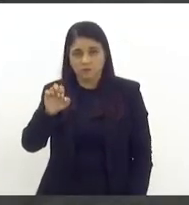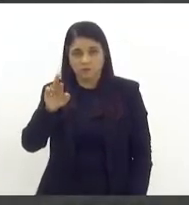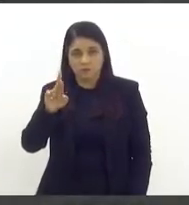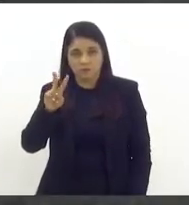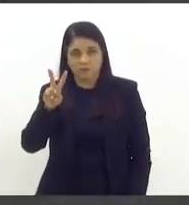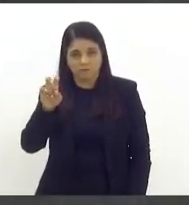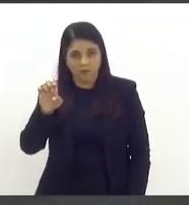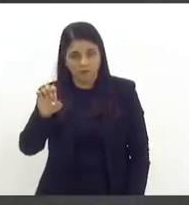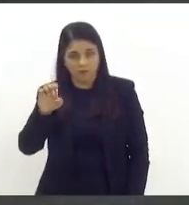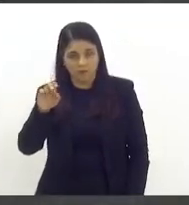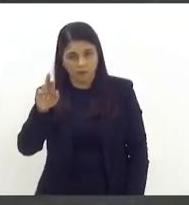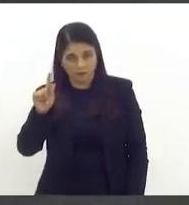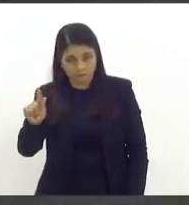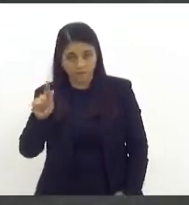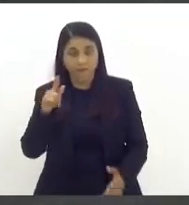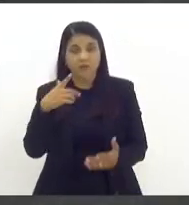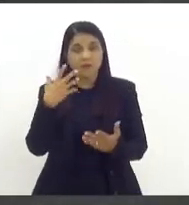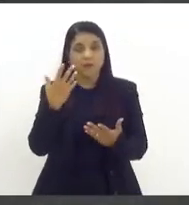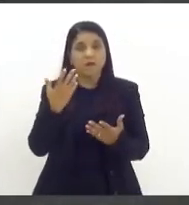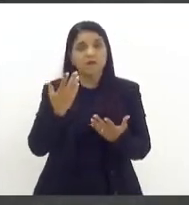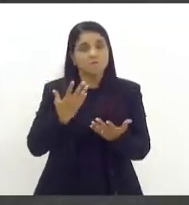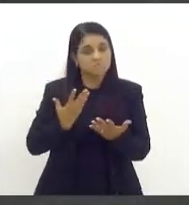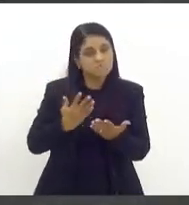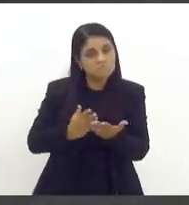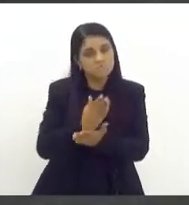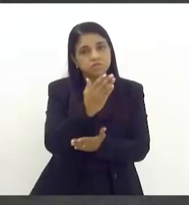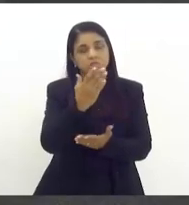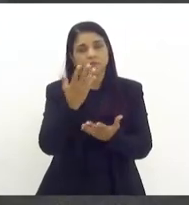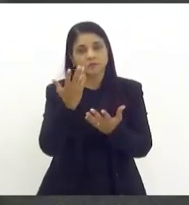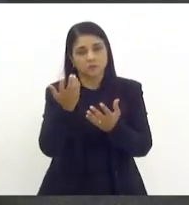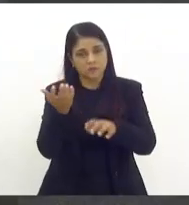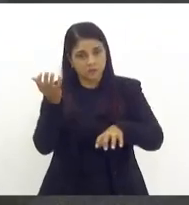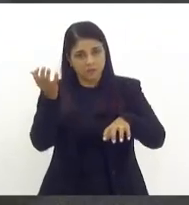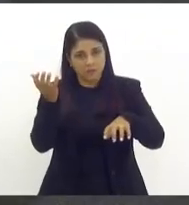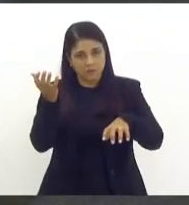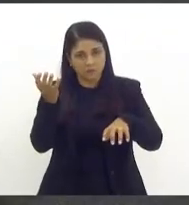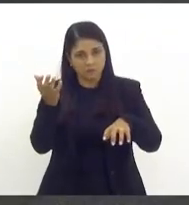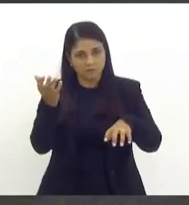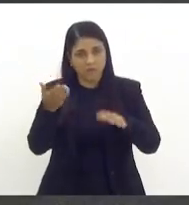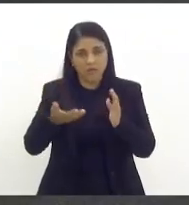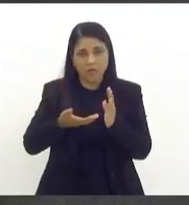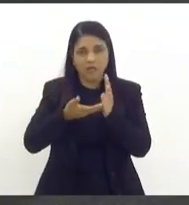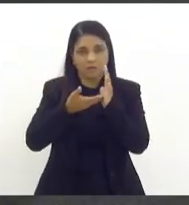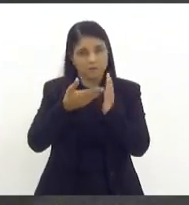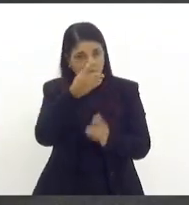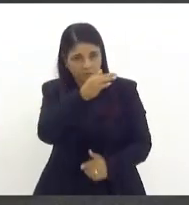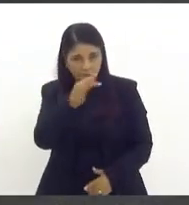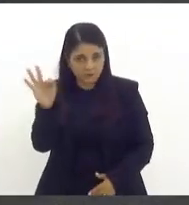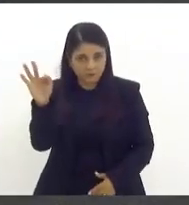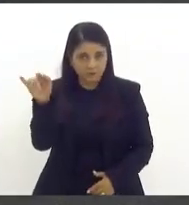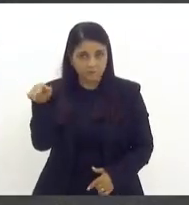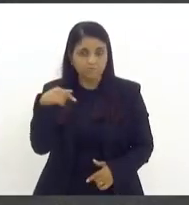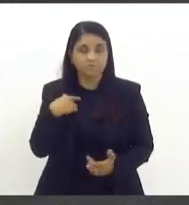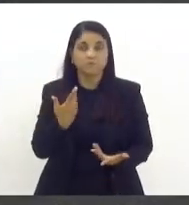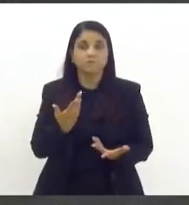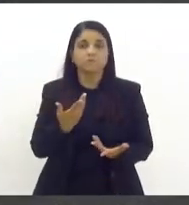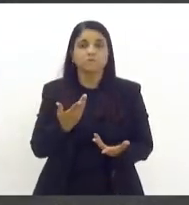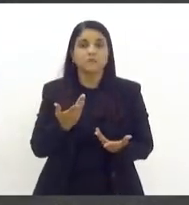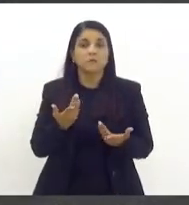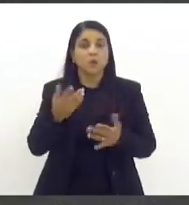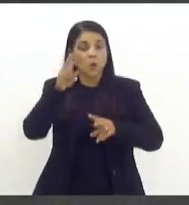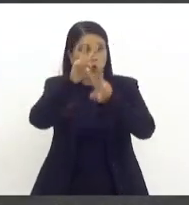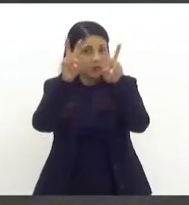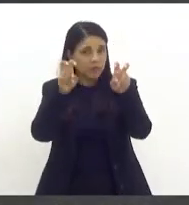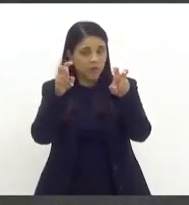no senado ela trata esse tema de forma muito mais Ampla